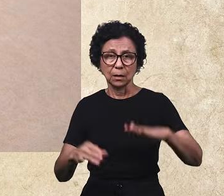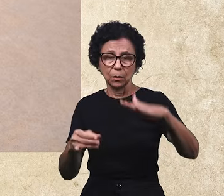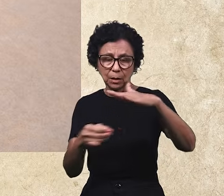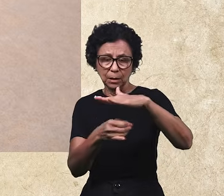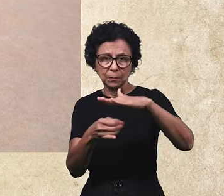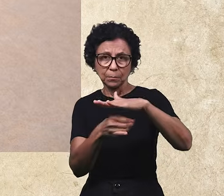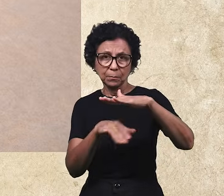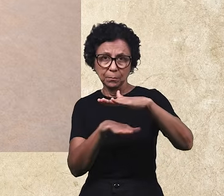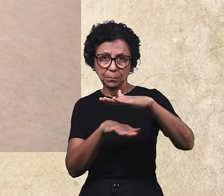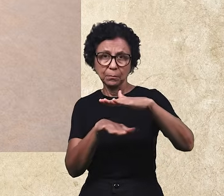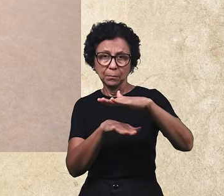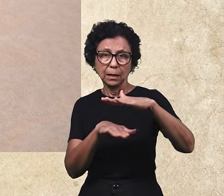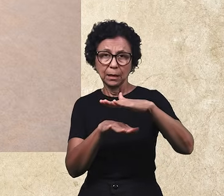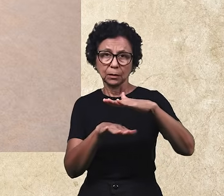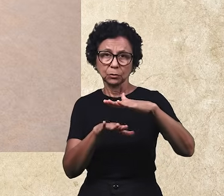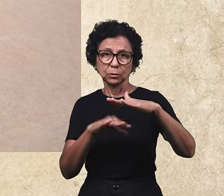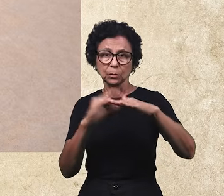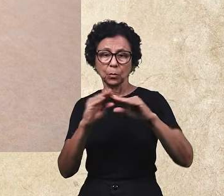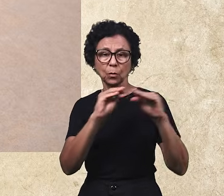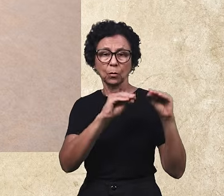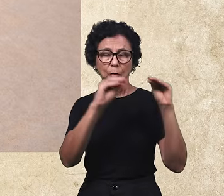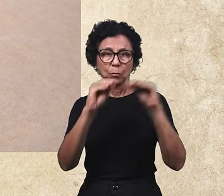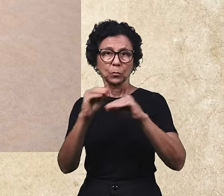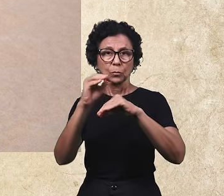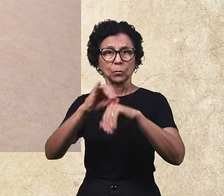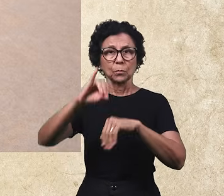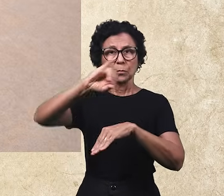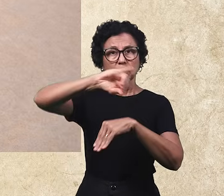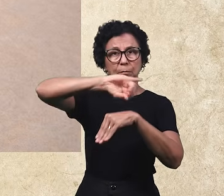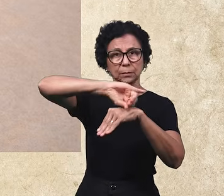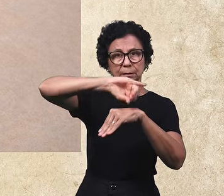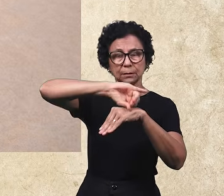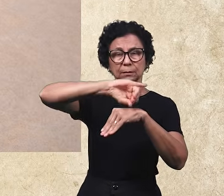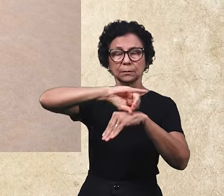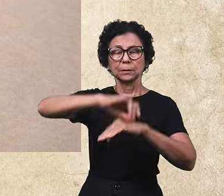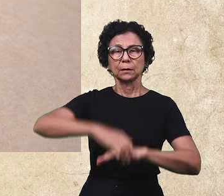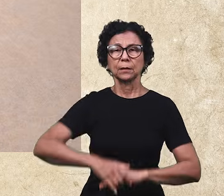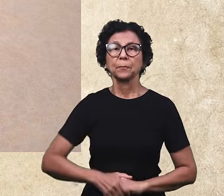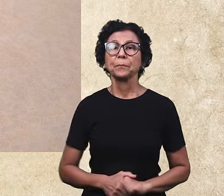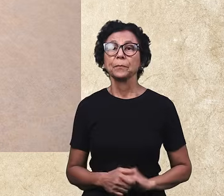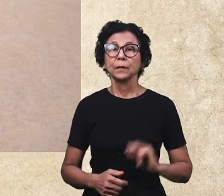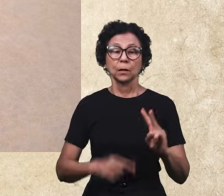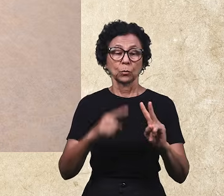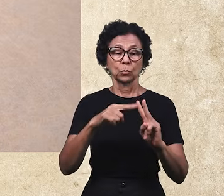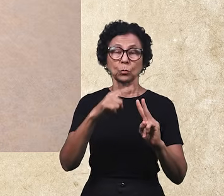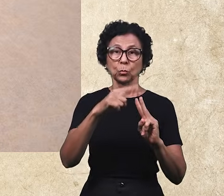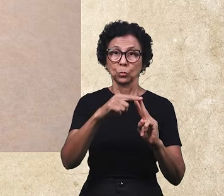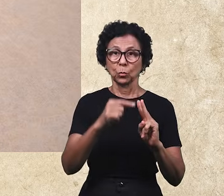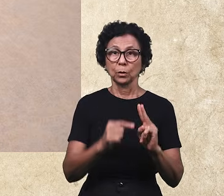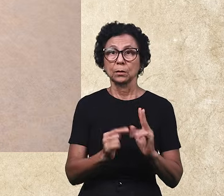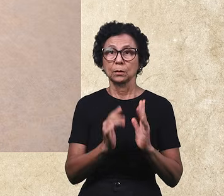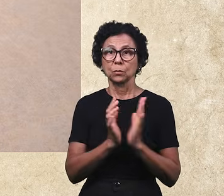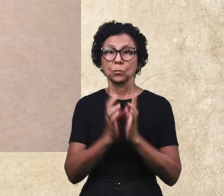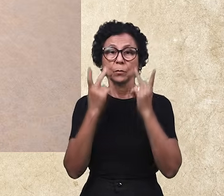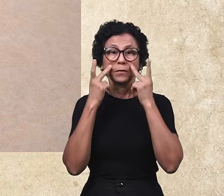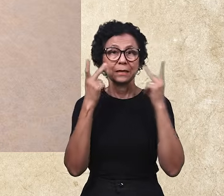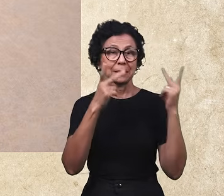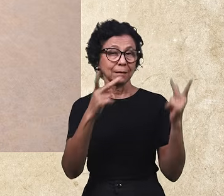primeiro momento, foi os pastores. Foi bom citar isso, porque foram 2 visitas. Os pastores que estavam no